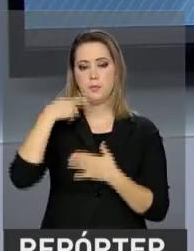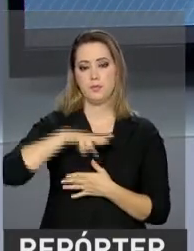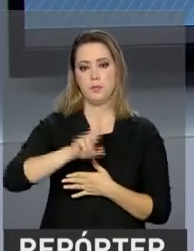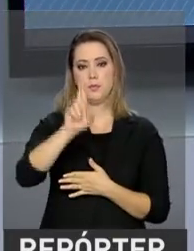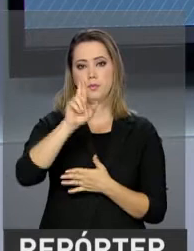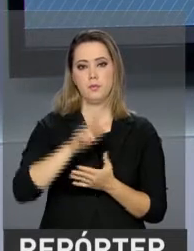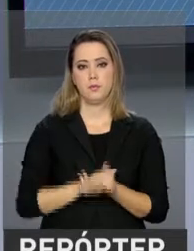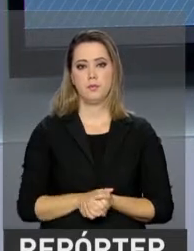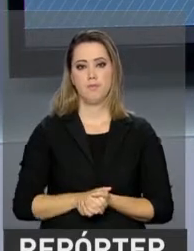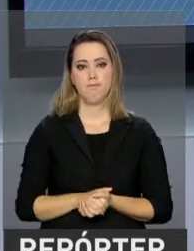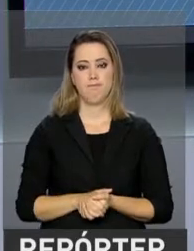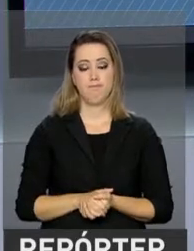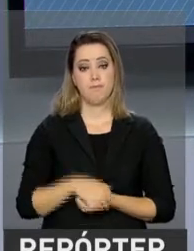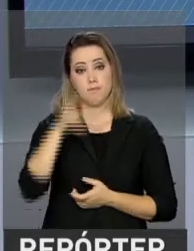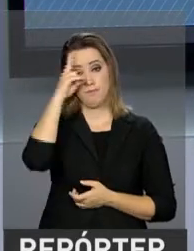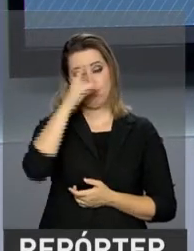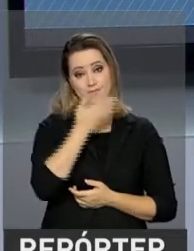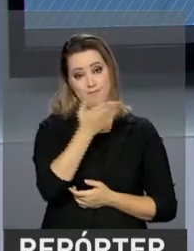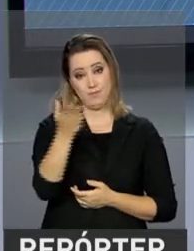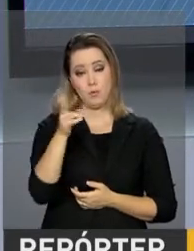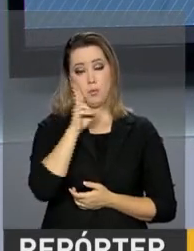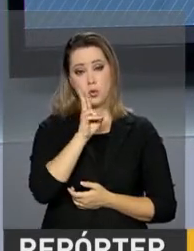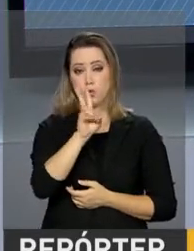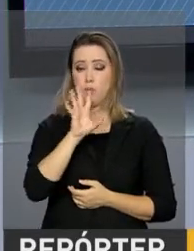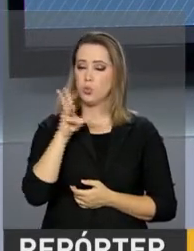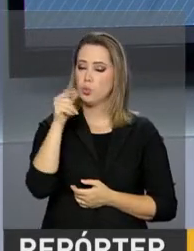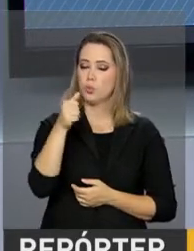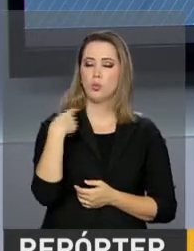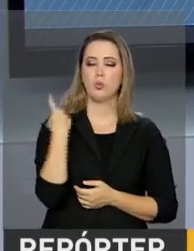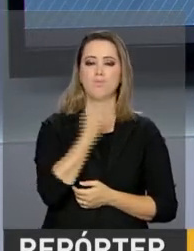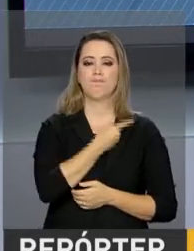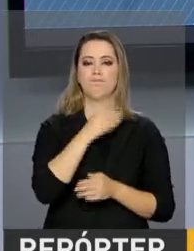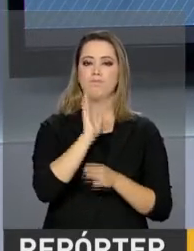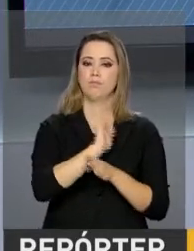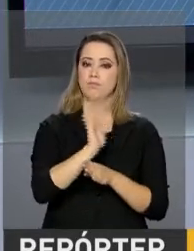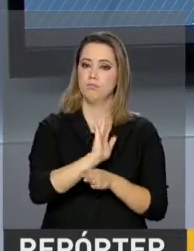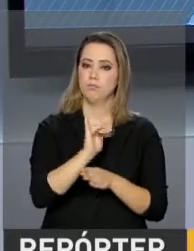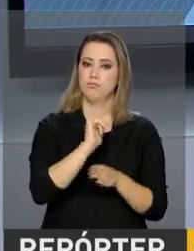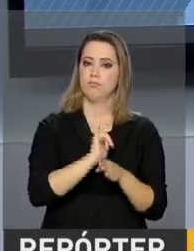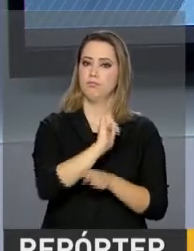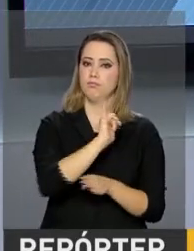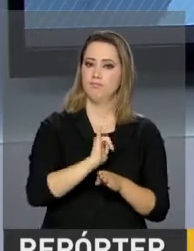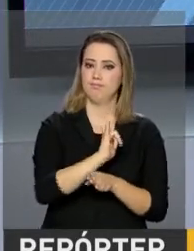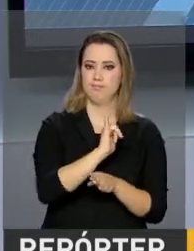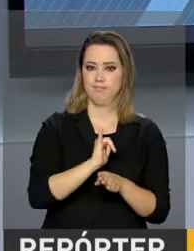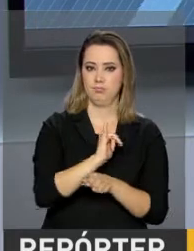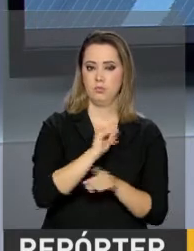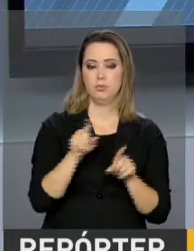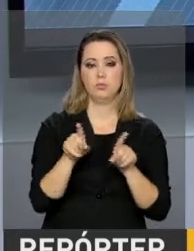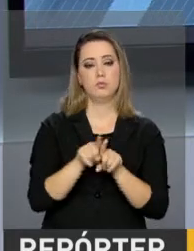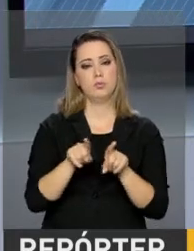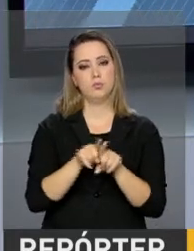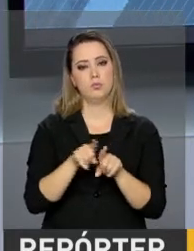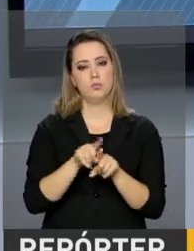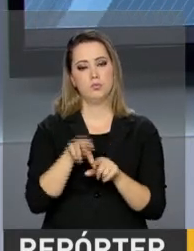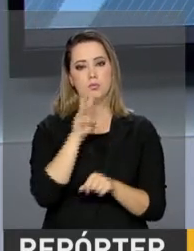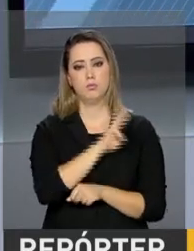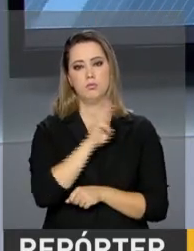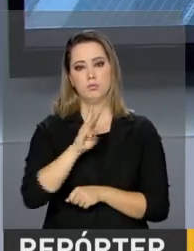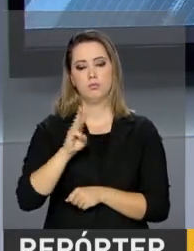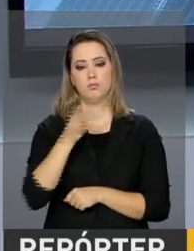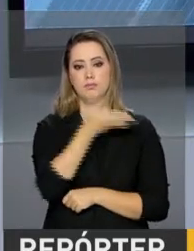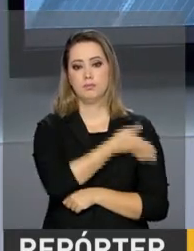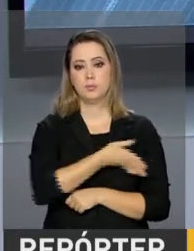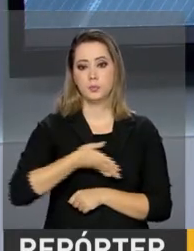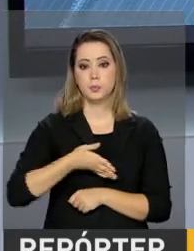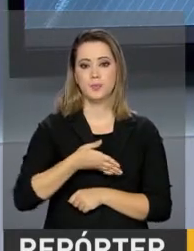do repórter nbr lembrando que você pode rever todas as reportagens em nosso canal no youtube ou na página da nbr